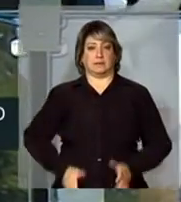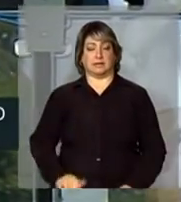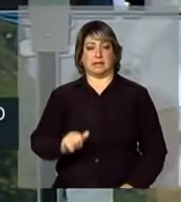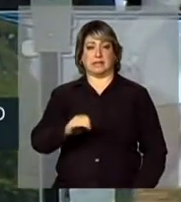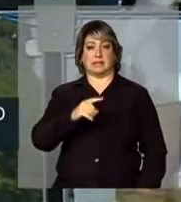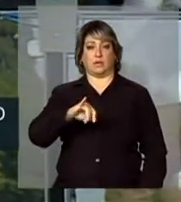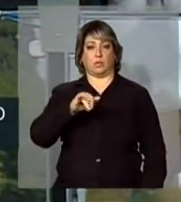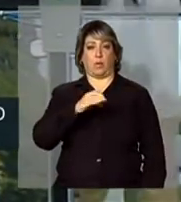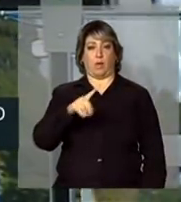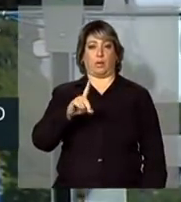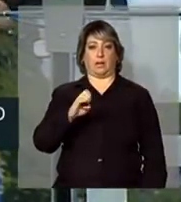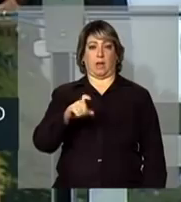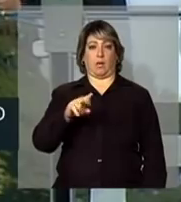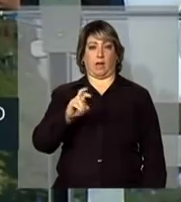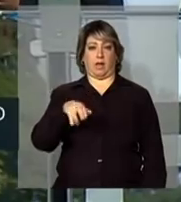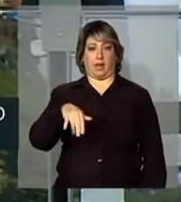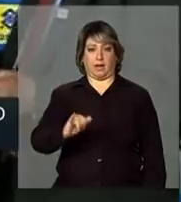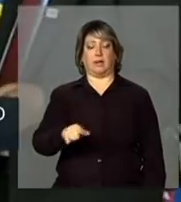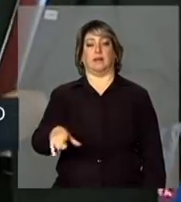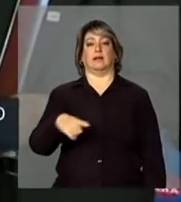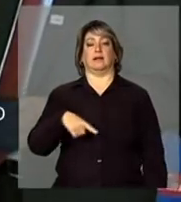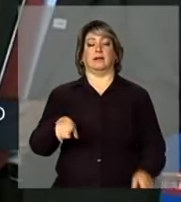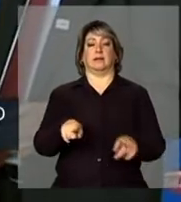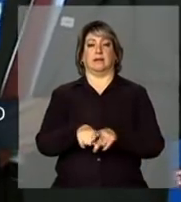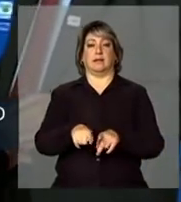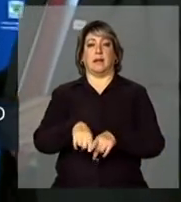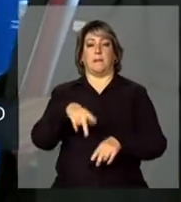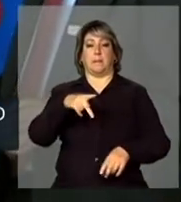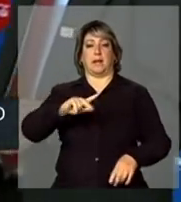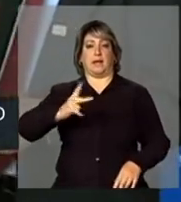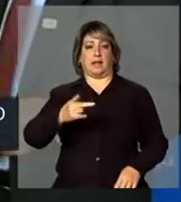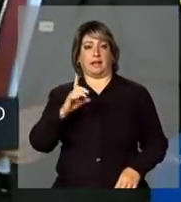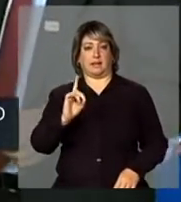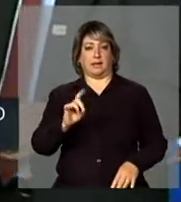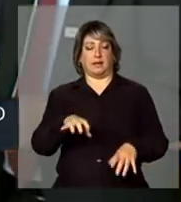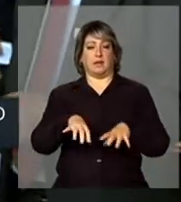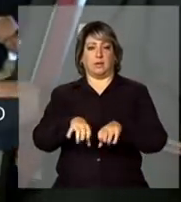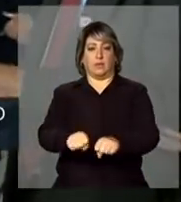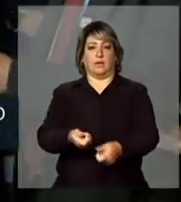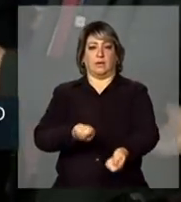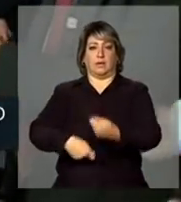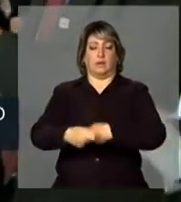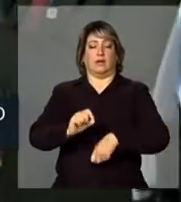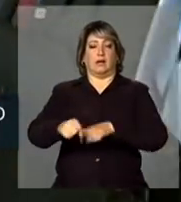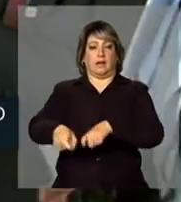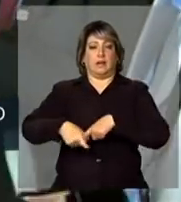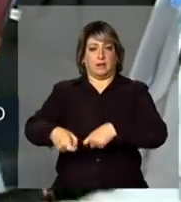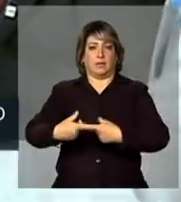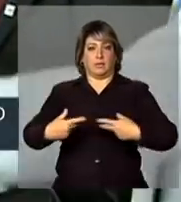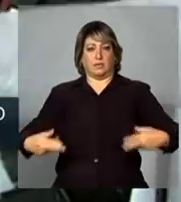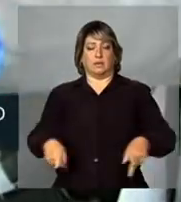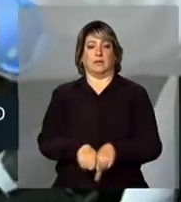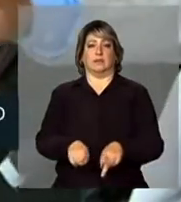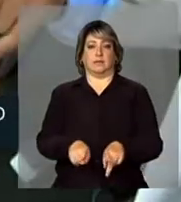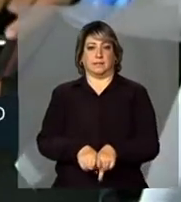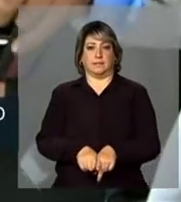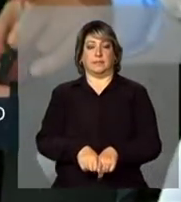engenheiro agrônomo e PhD em economia agrícola. Sua atuação na ACAR, hoje Emater